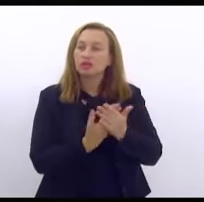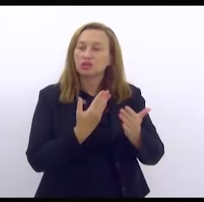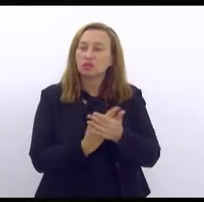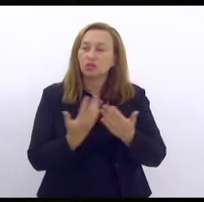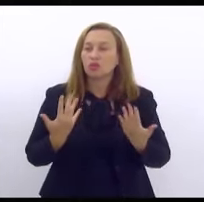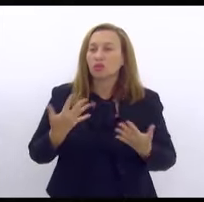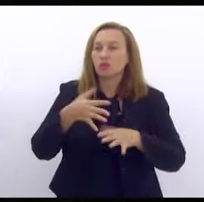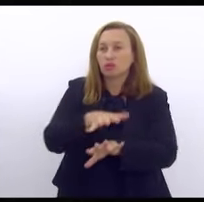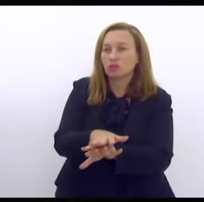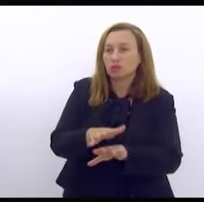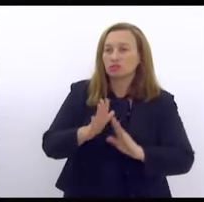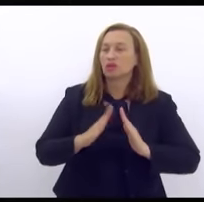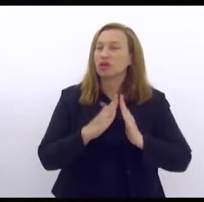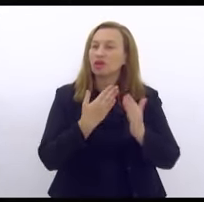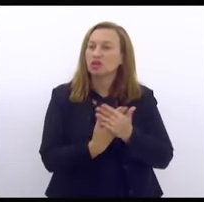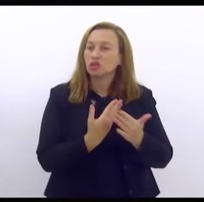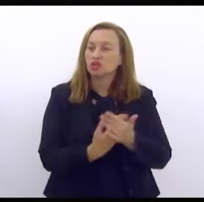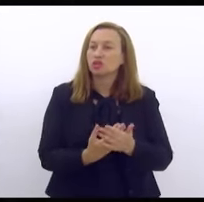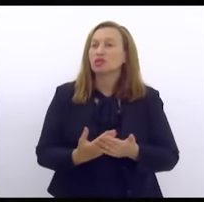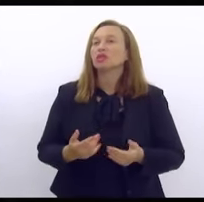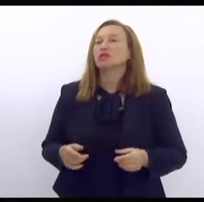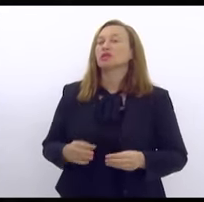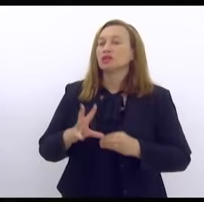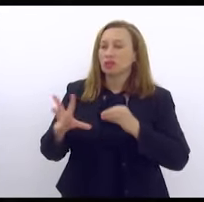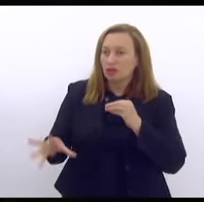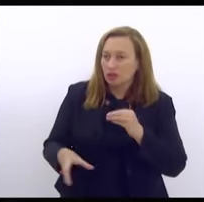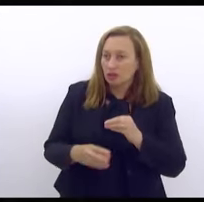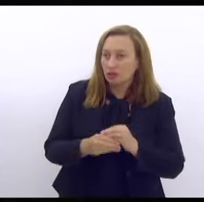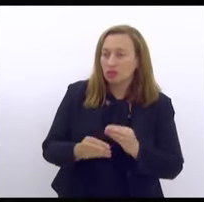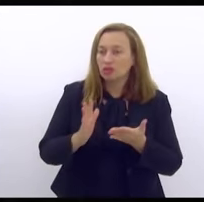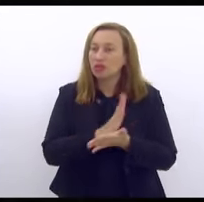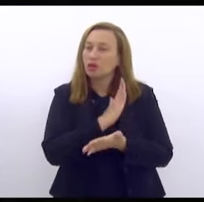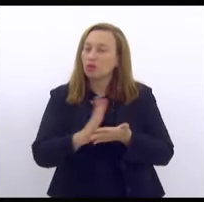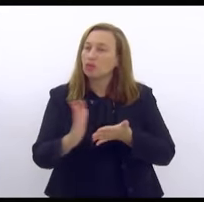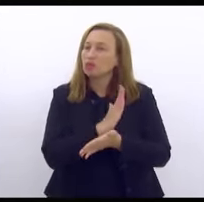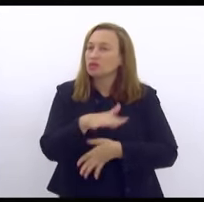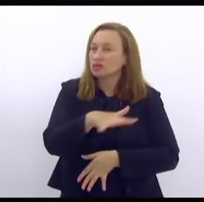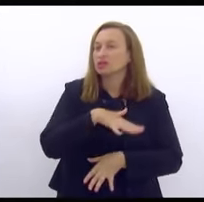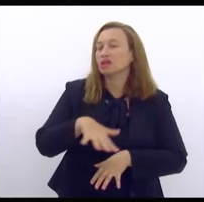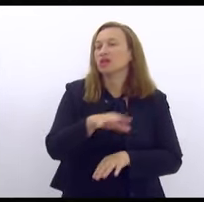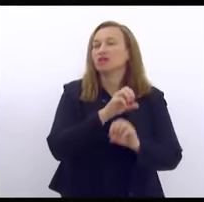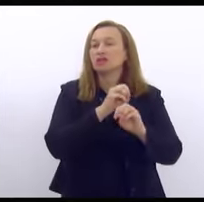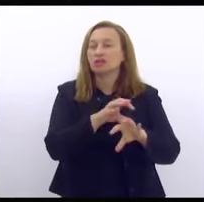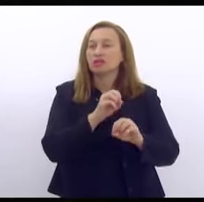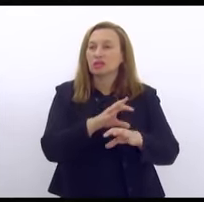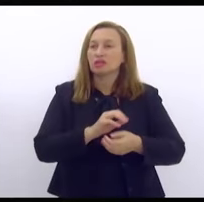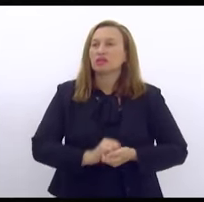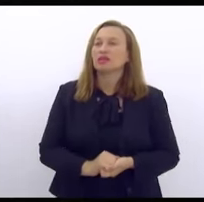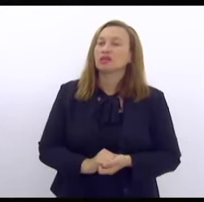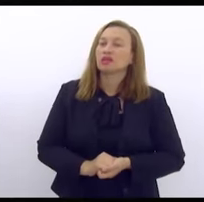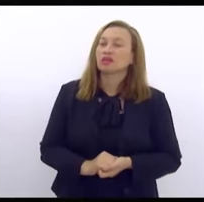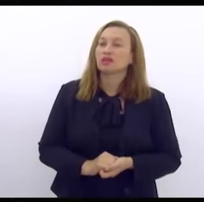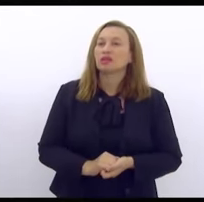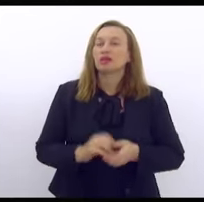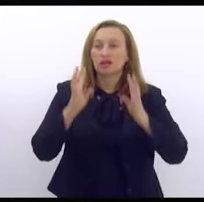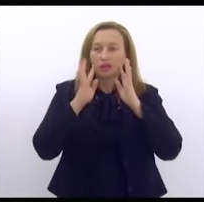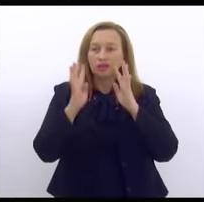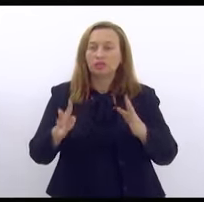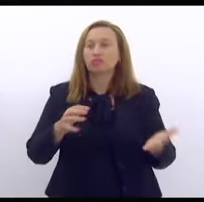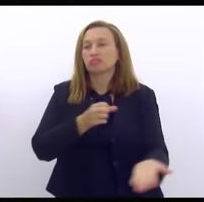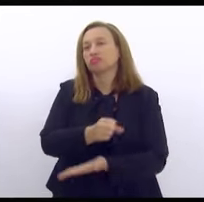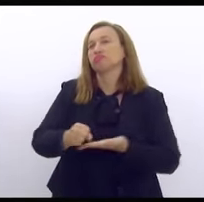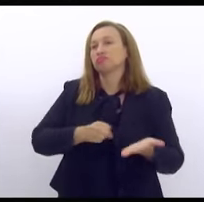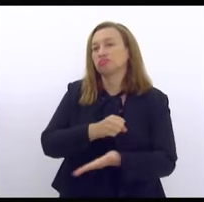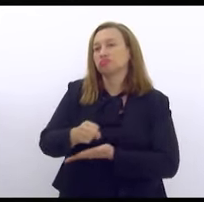inclusão escolar, sem falar dos recursos e algumas unidades de ensino do Estado, serviços de saúde, das atenções básicas e ações